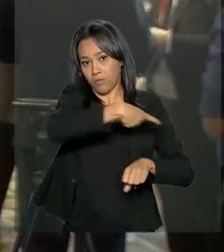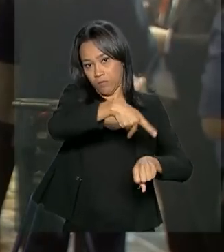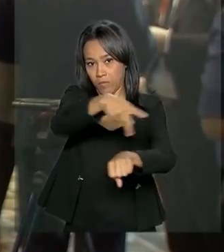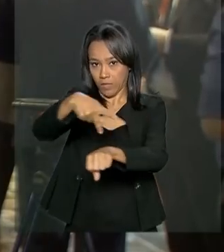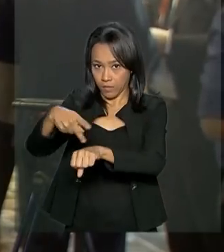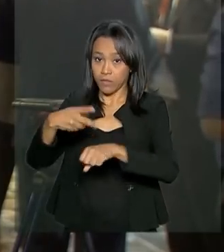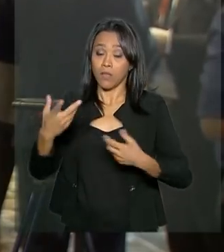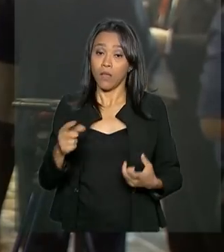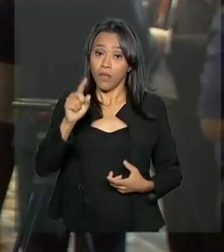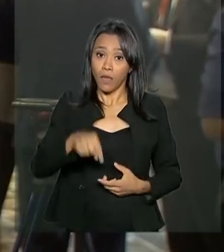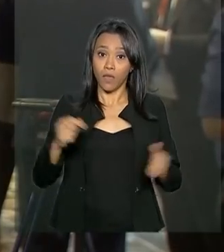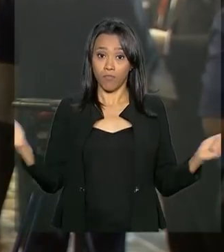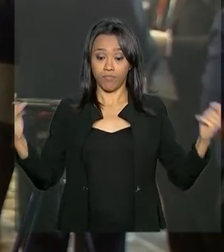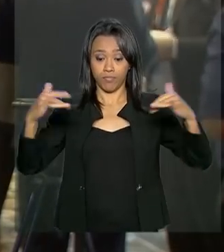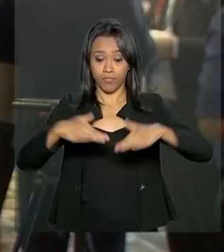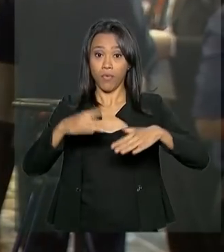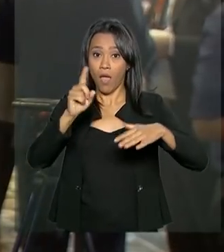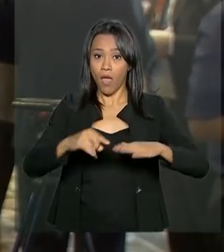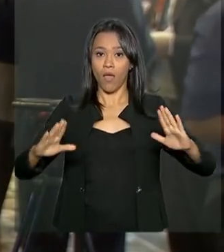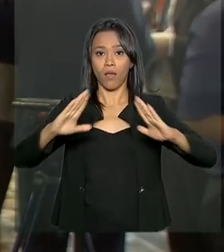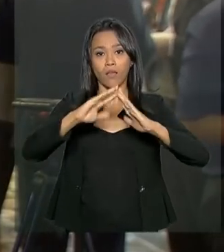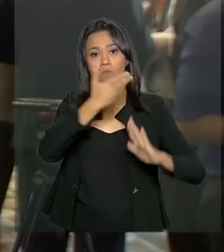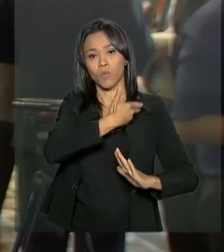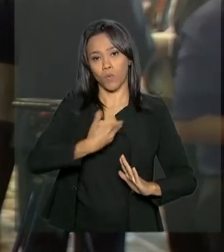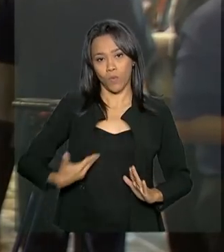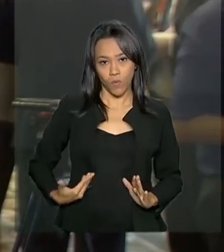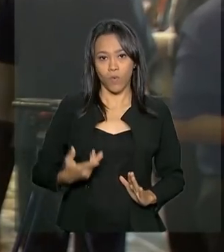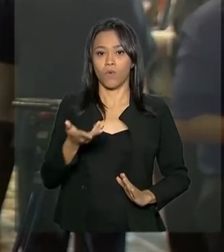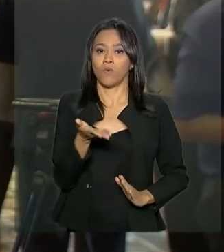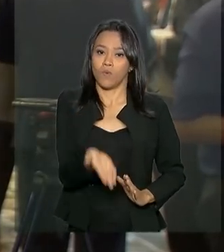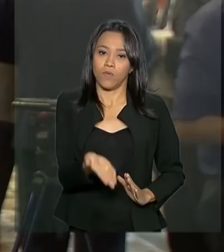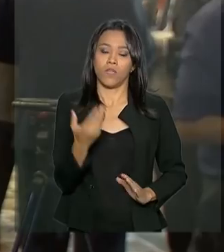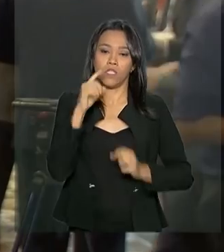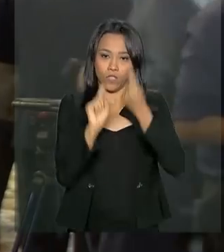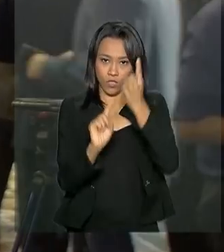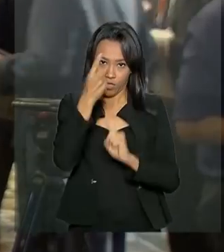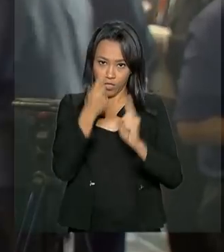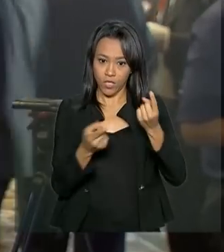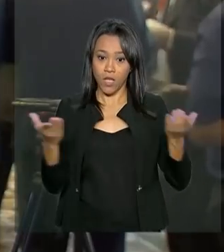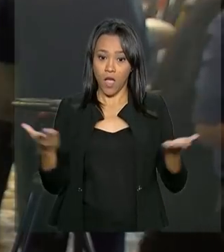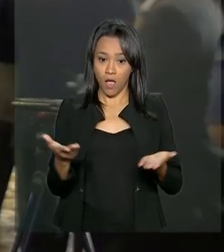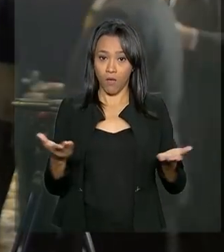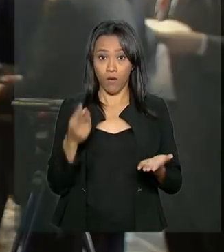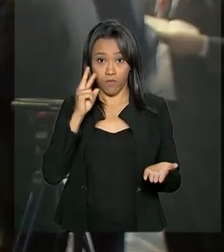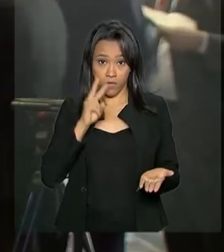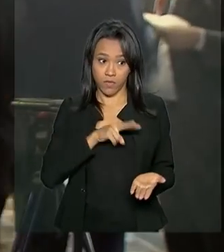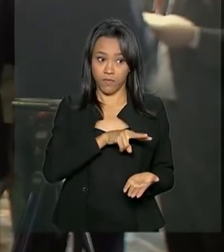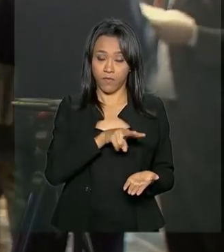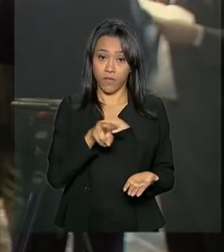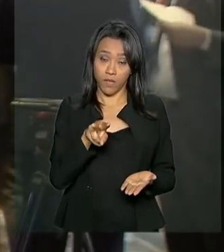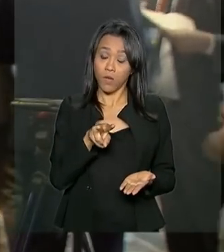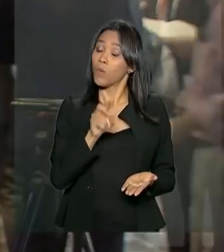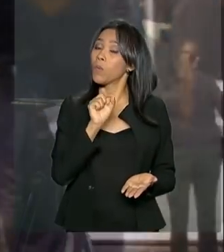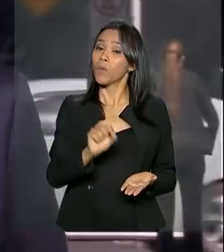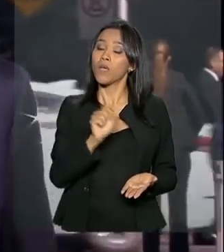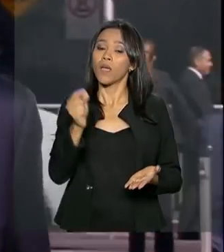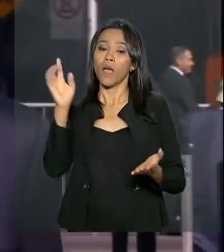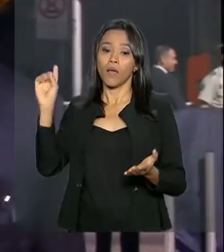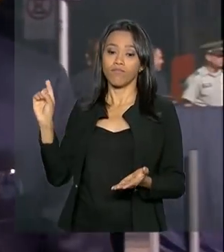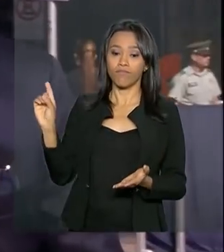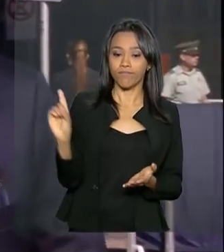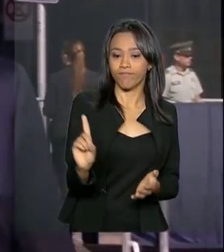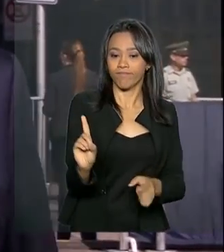que é a sede do governo chileno. E você acompanha agora imagens, portanto, da chegada do presidente